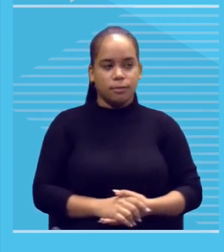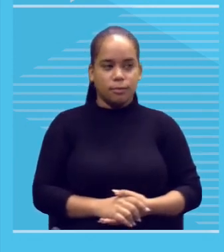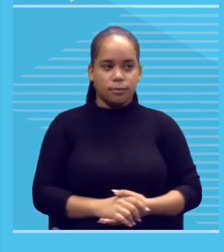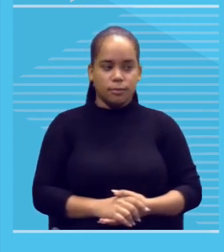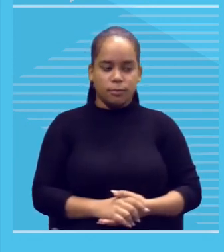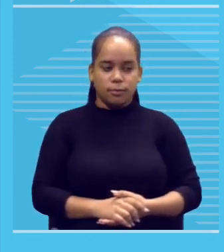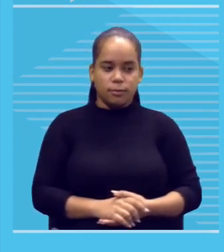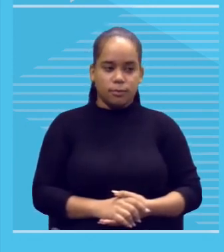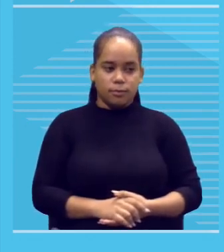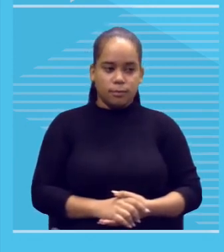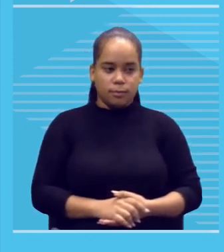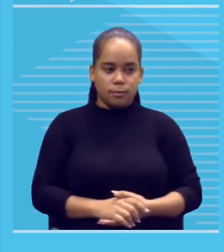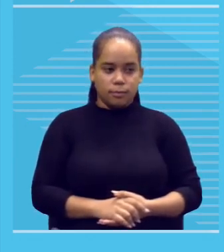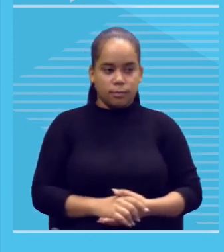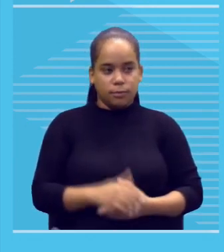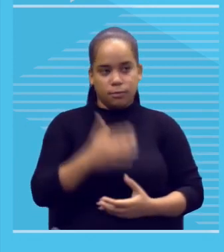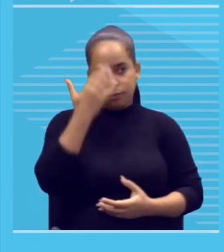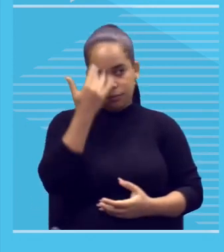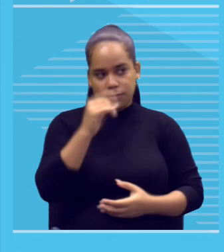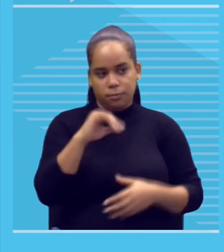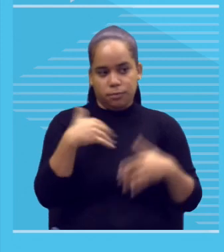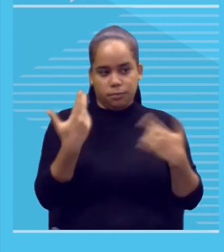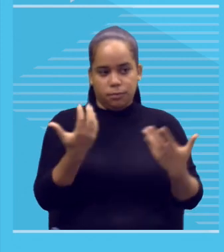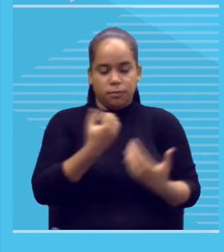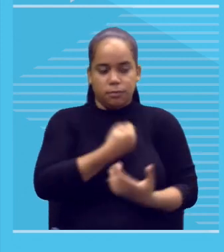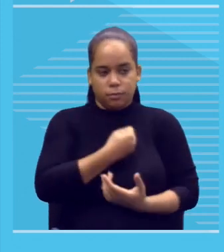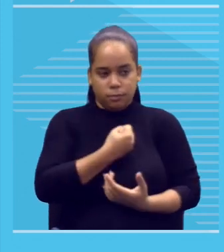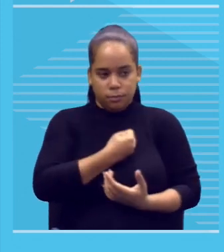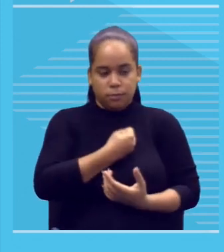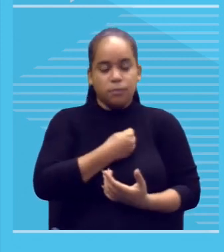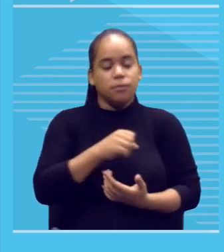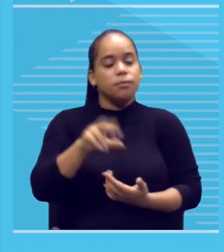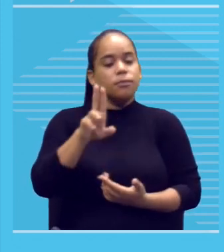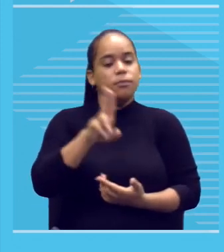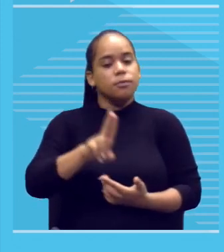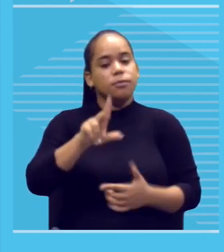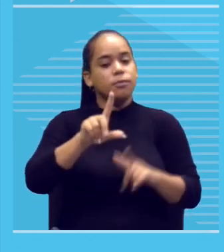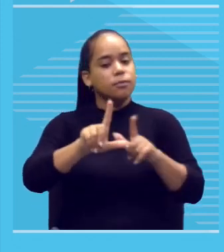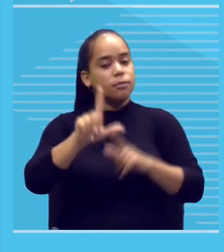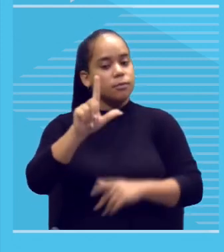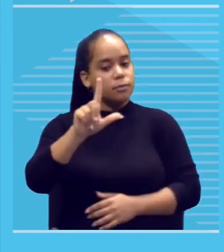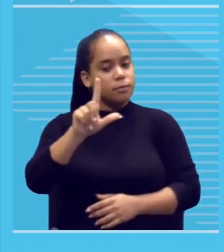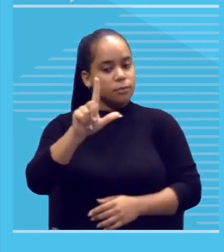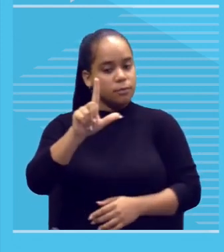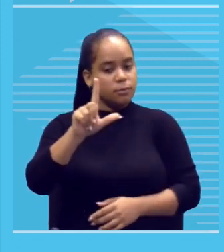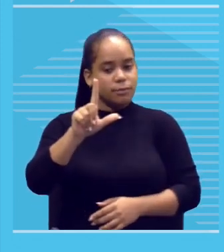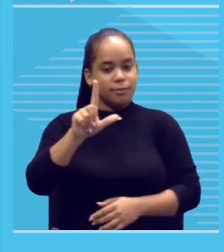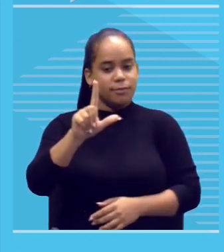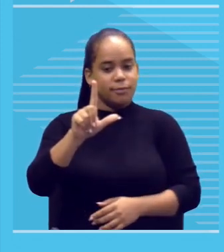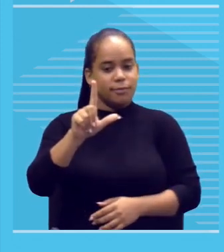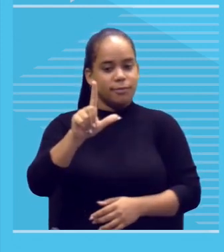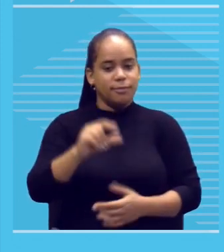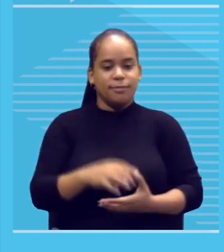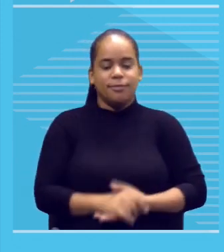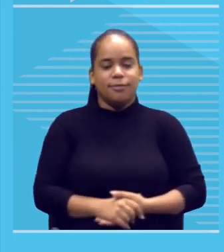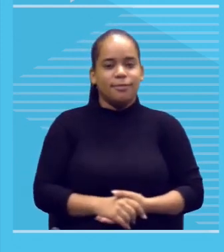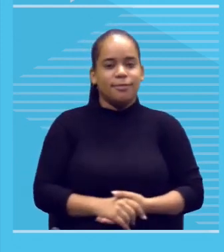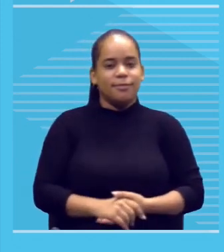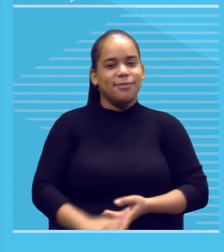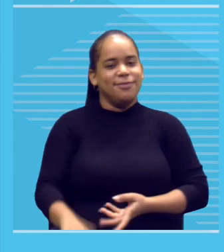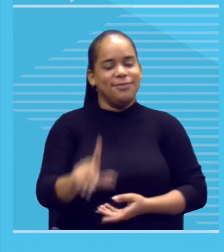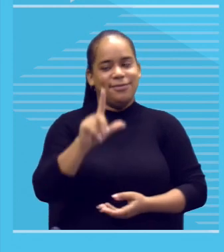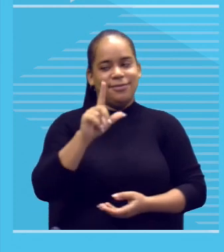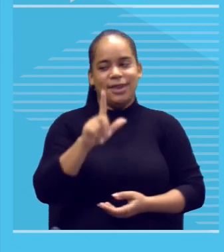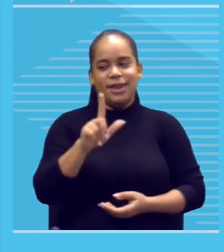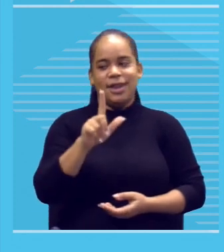o dobro de um número não sei que número é esse vamos utilizar L né não sei que número é esse vamos somar utilizar o